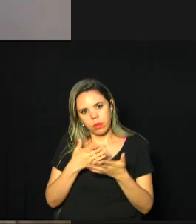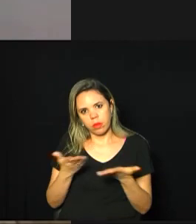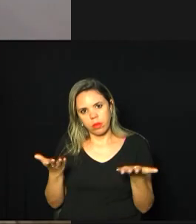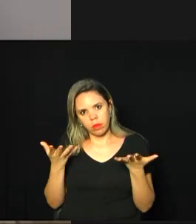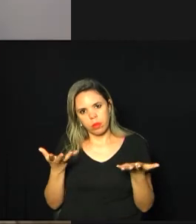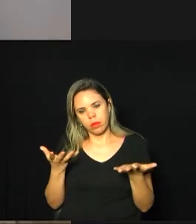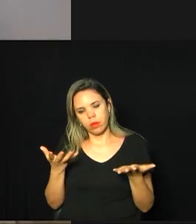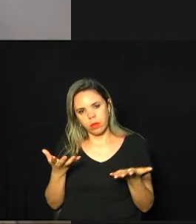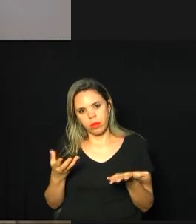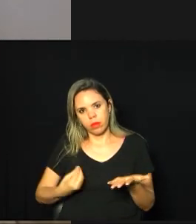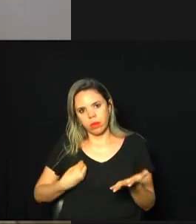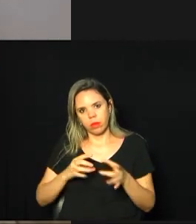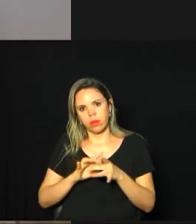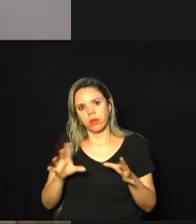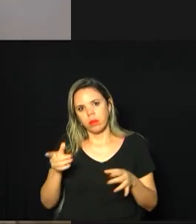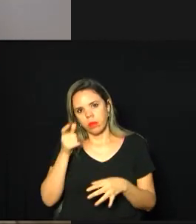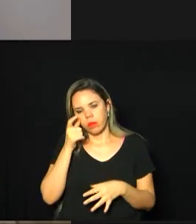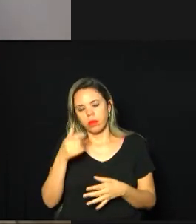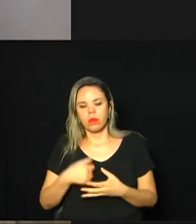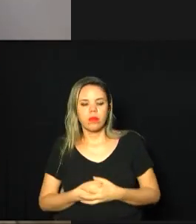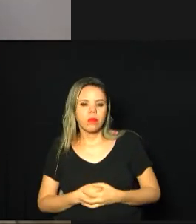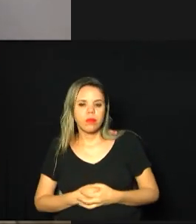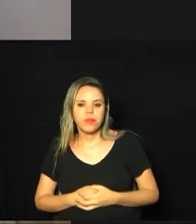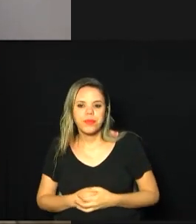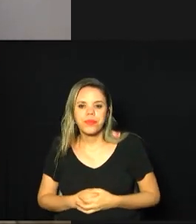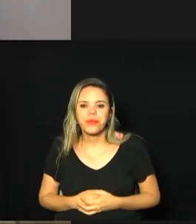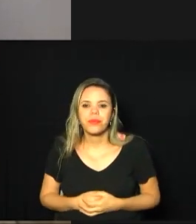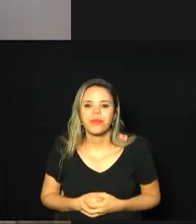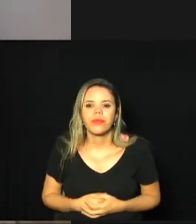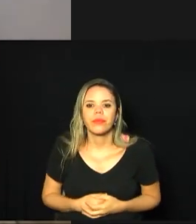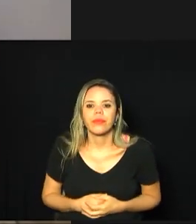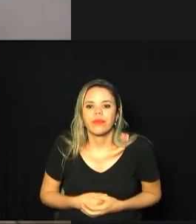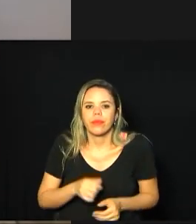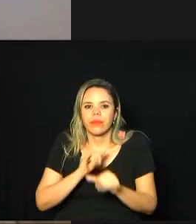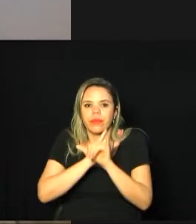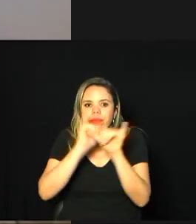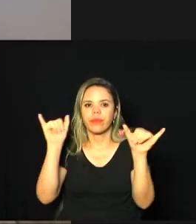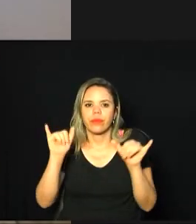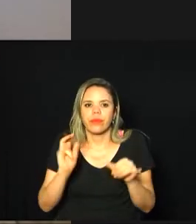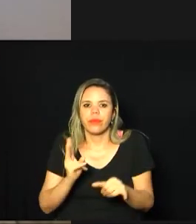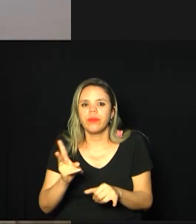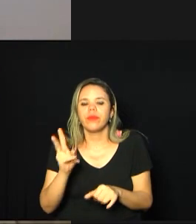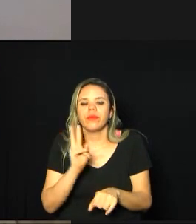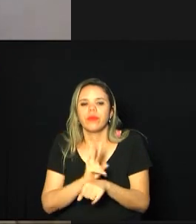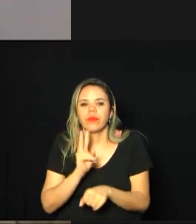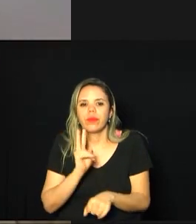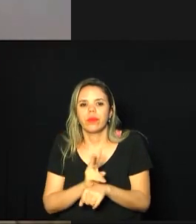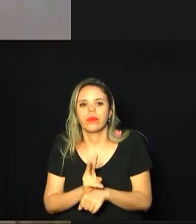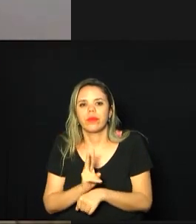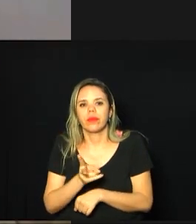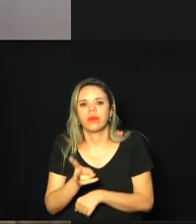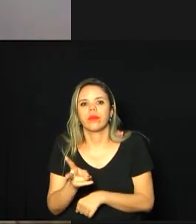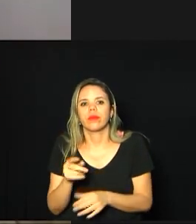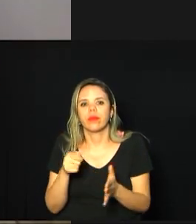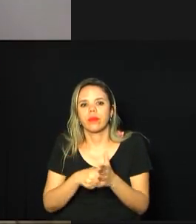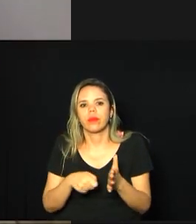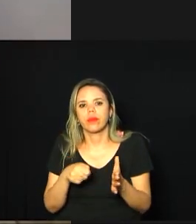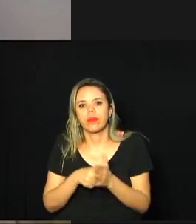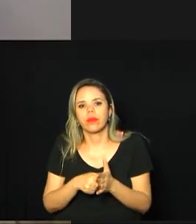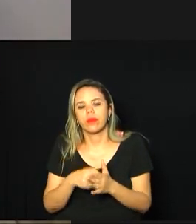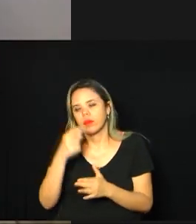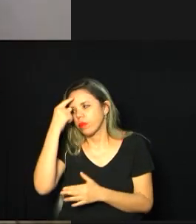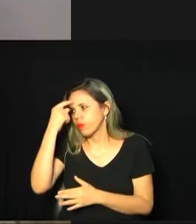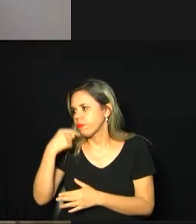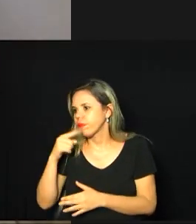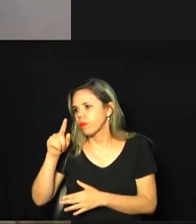quem está disposto a nos escutar. E dizer isso, assim, continuem se cuidando, continuem buscando aqueles perfis